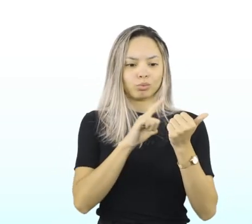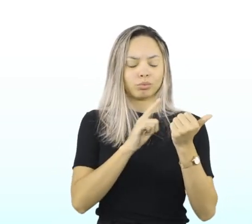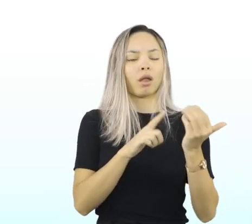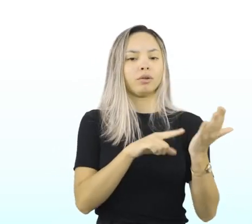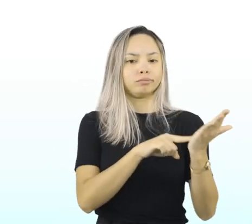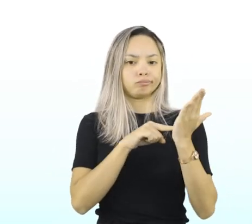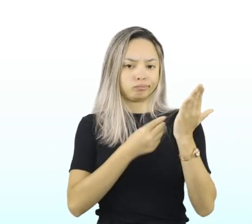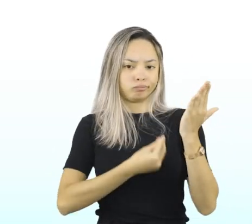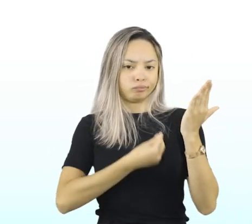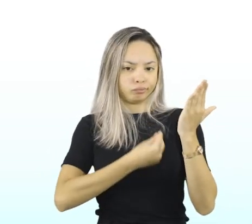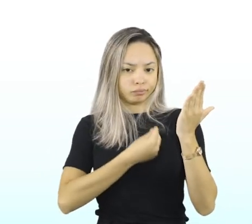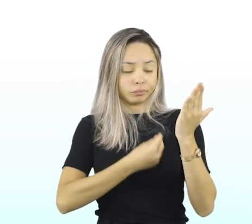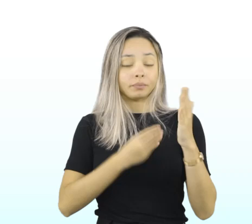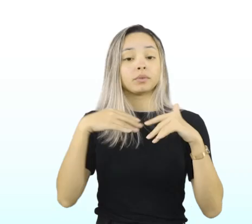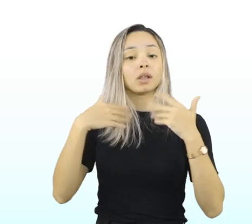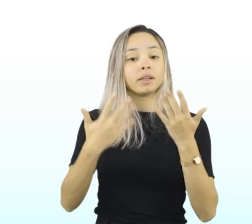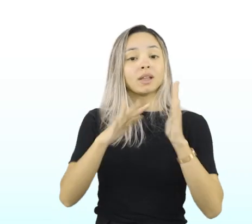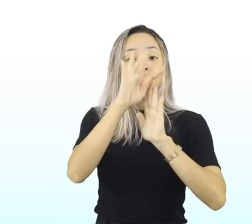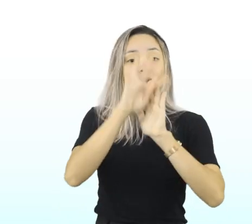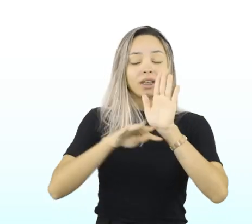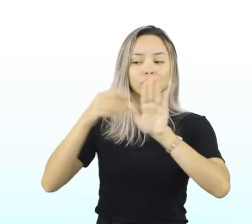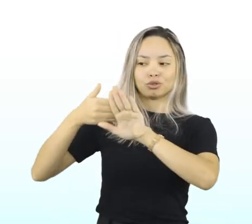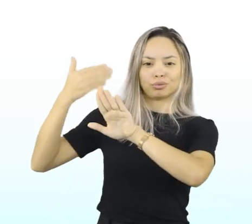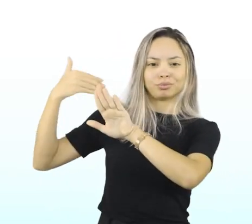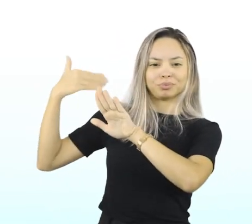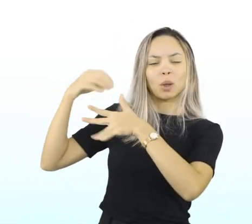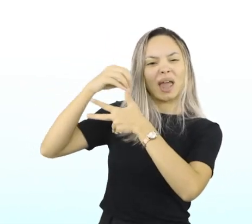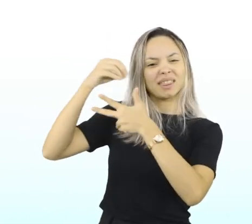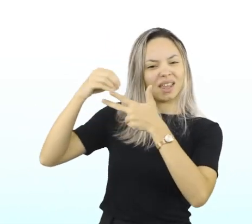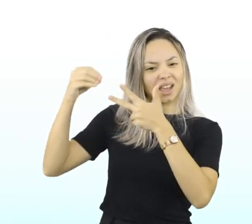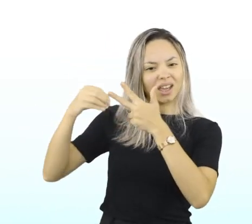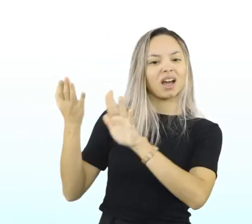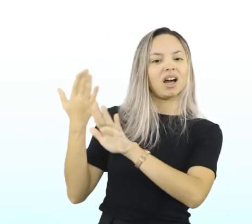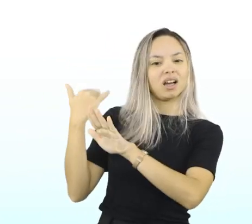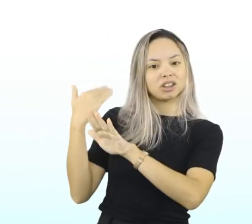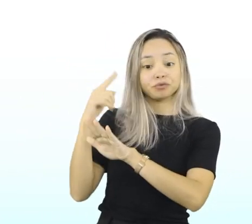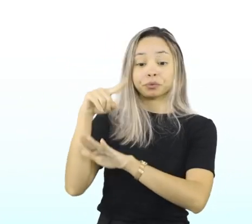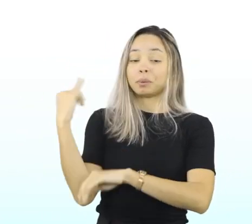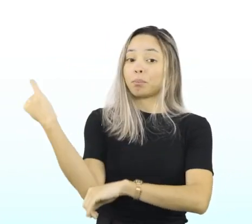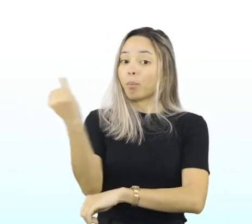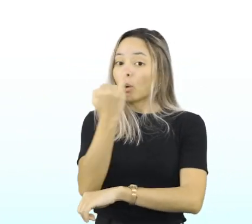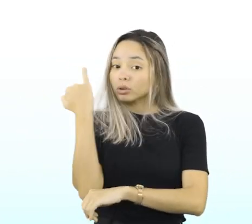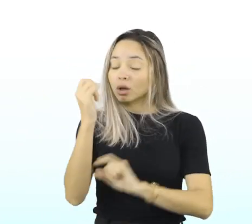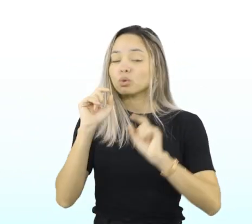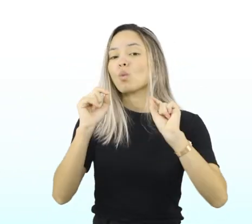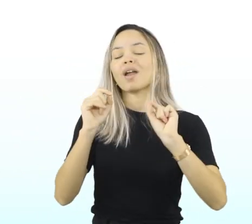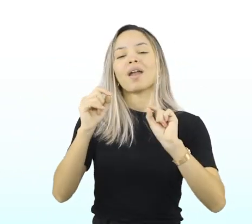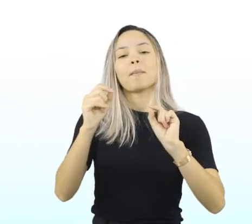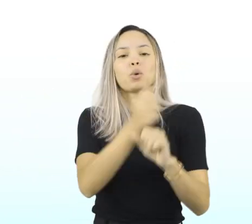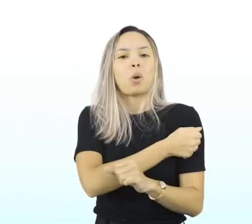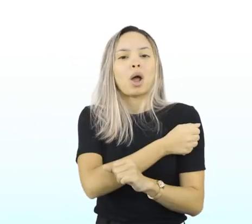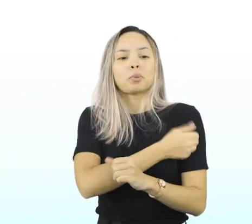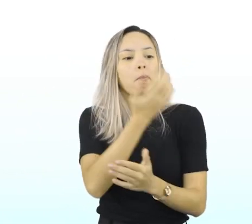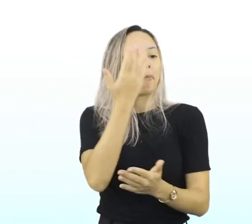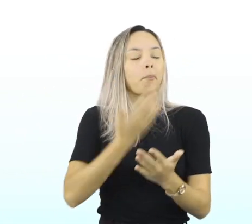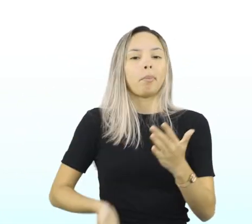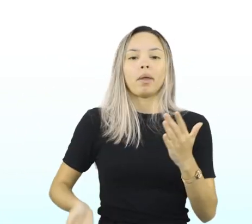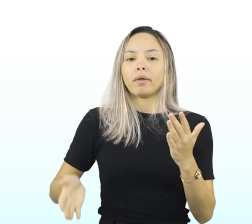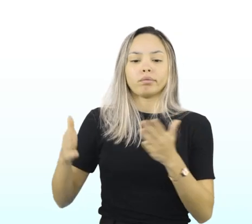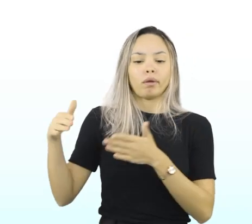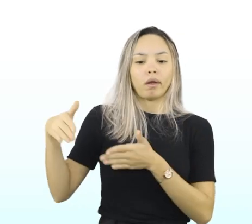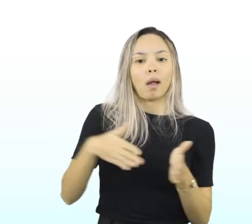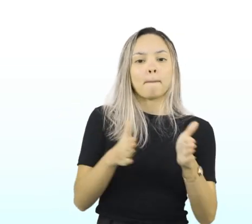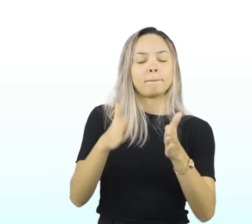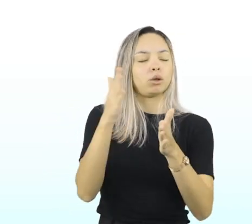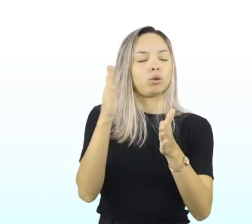tá? Nas últimas edições, o texto de apoio foi determinante para que o aluno não cometesse uma fuga total e até mesmo